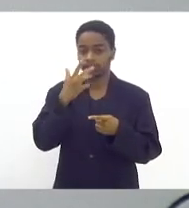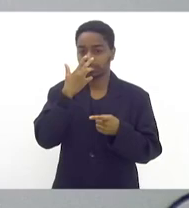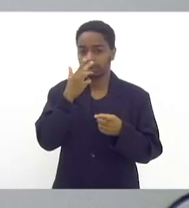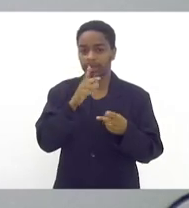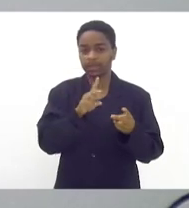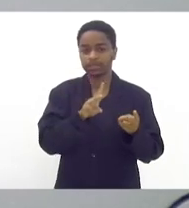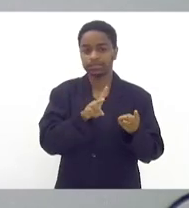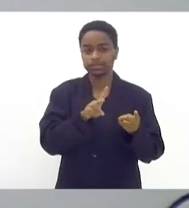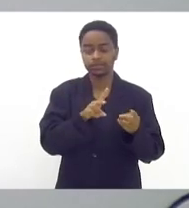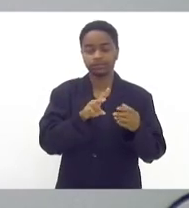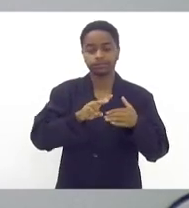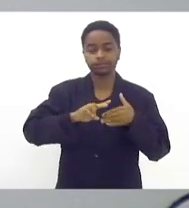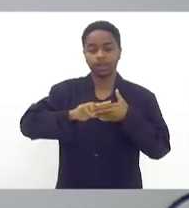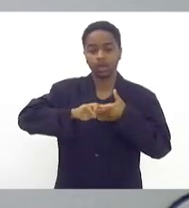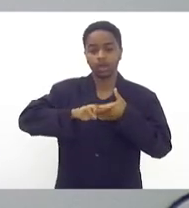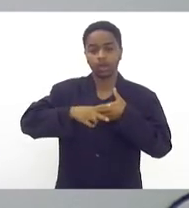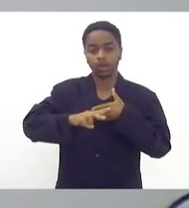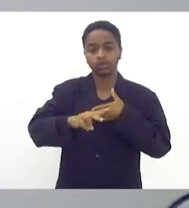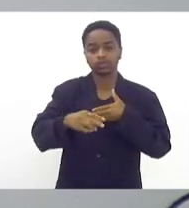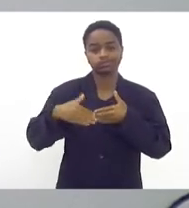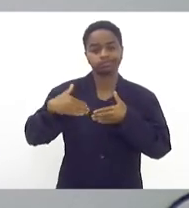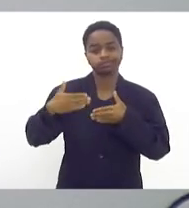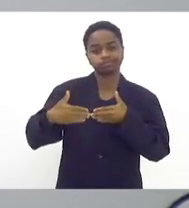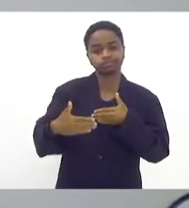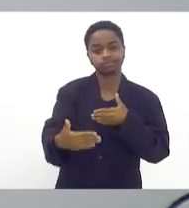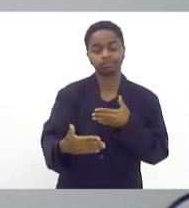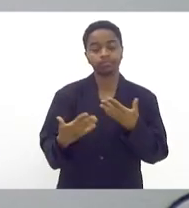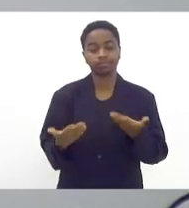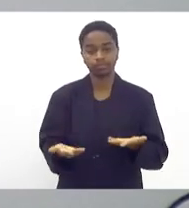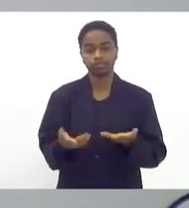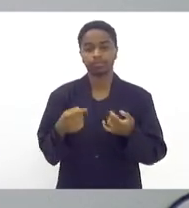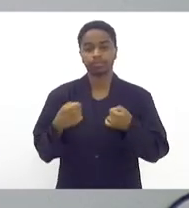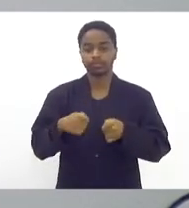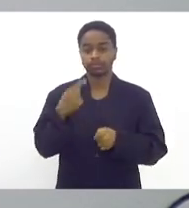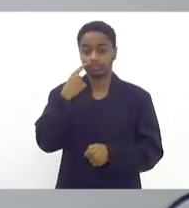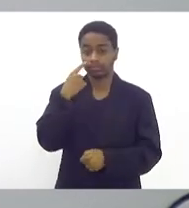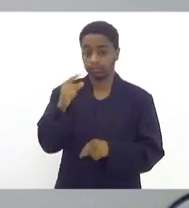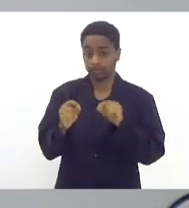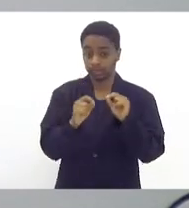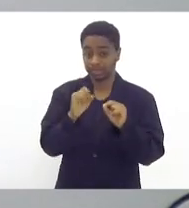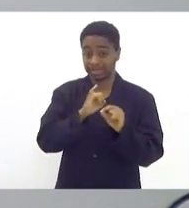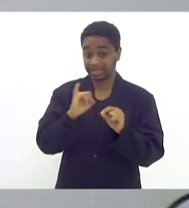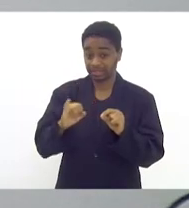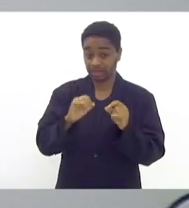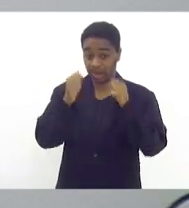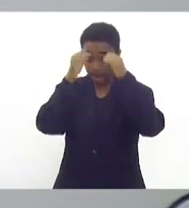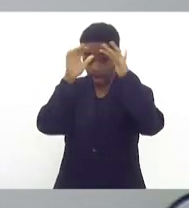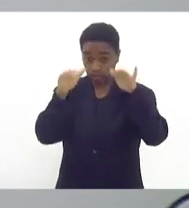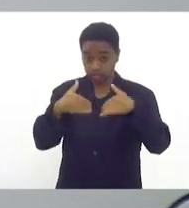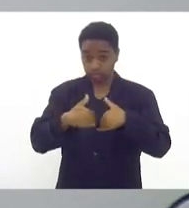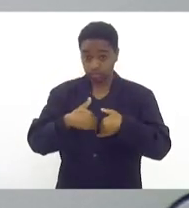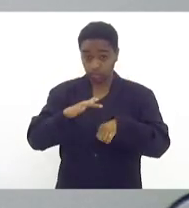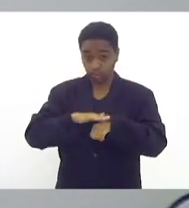dominor Então já temos aí alguma coisa para se pensar se o autismo não é